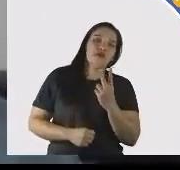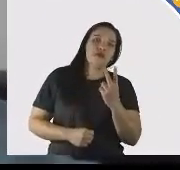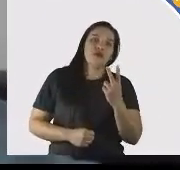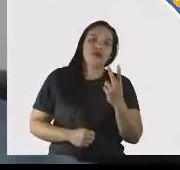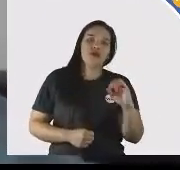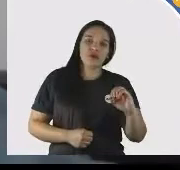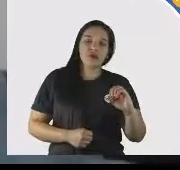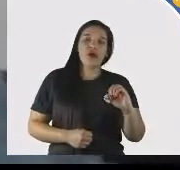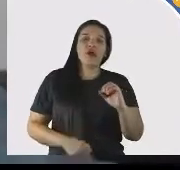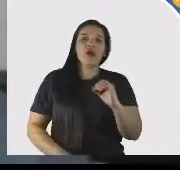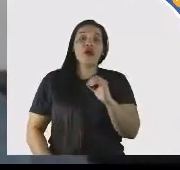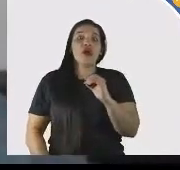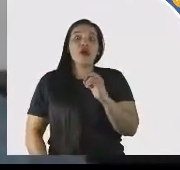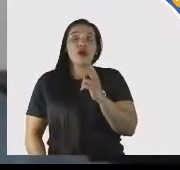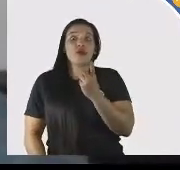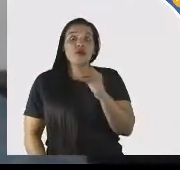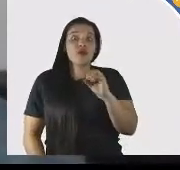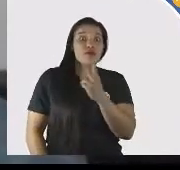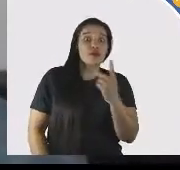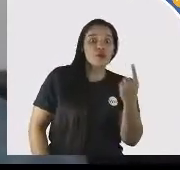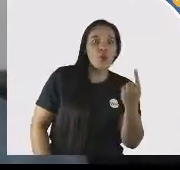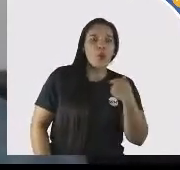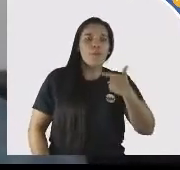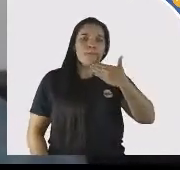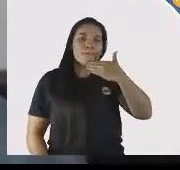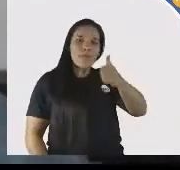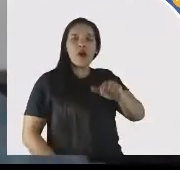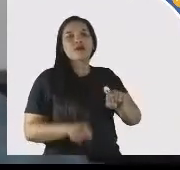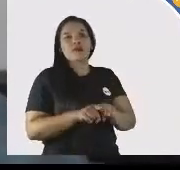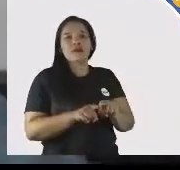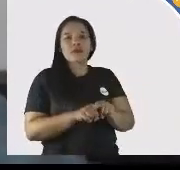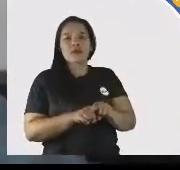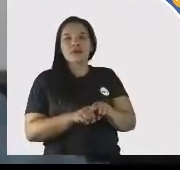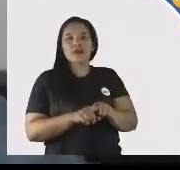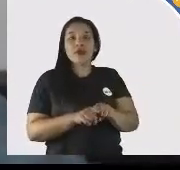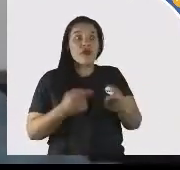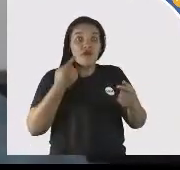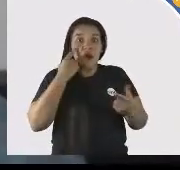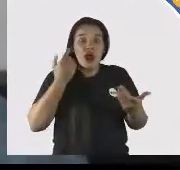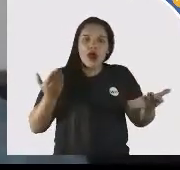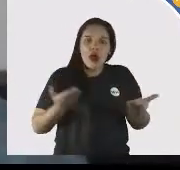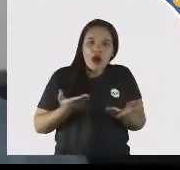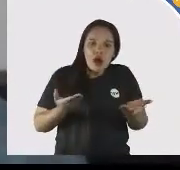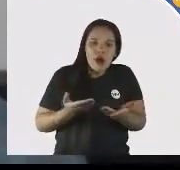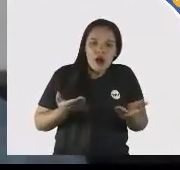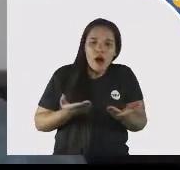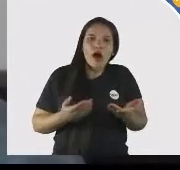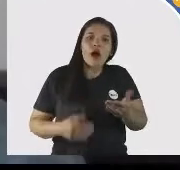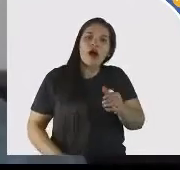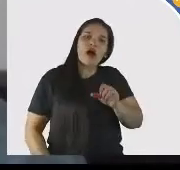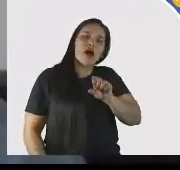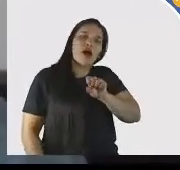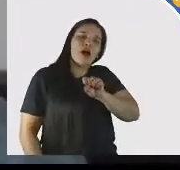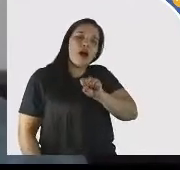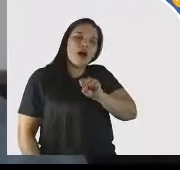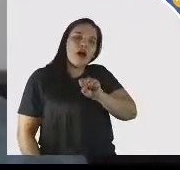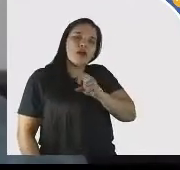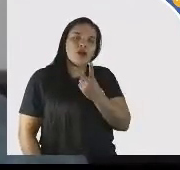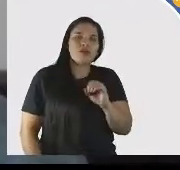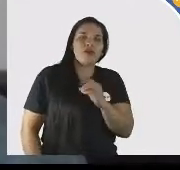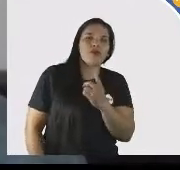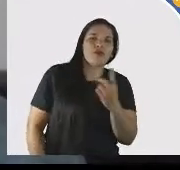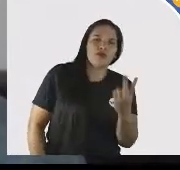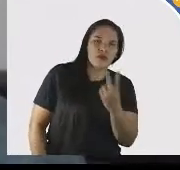melhor e as projeções como a gente olha porém 2022 EA Scania segue muito aquilo que não falha projeto do ano